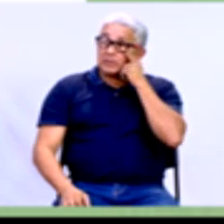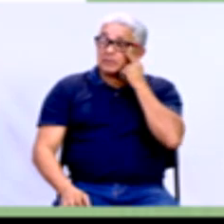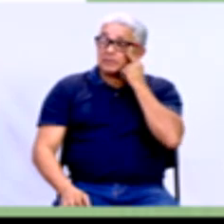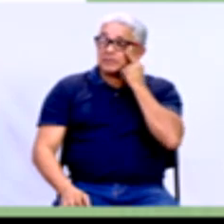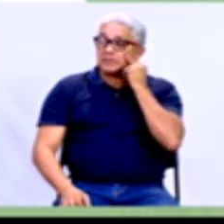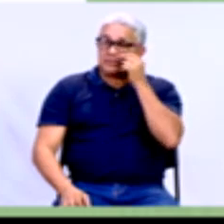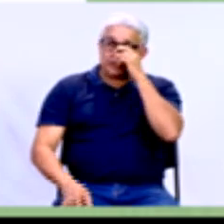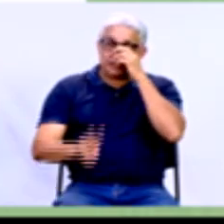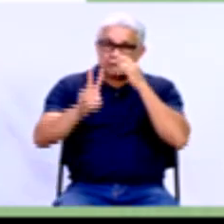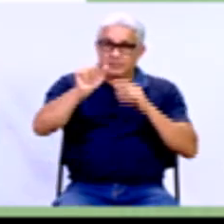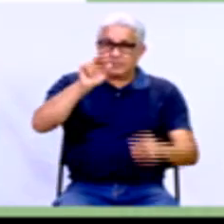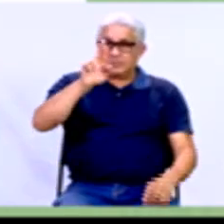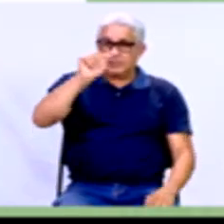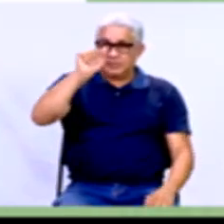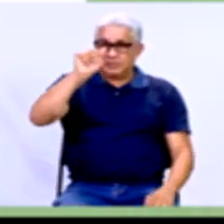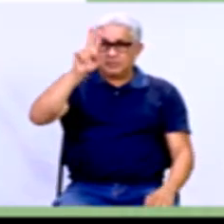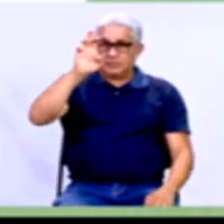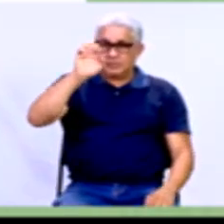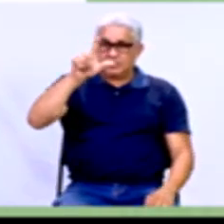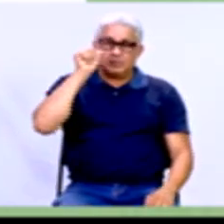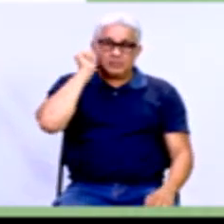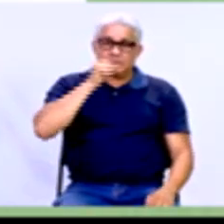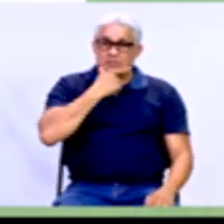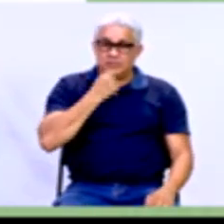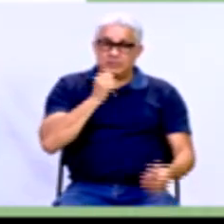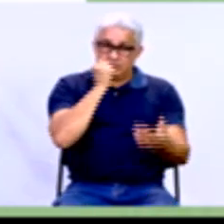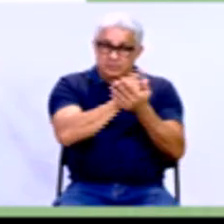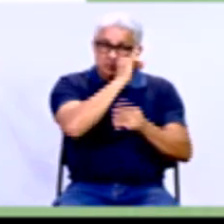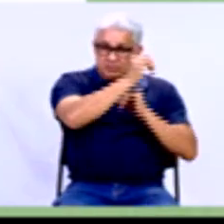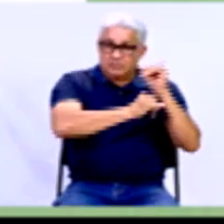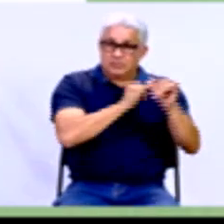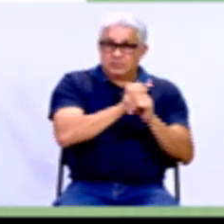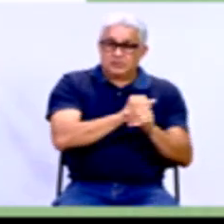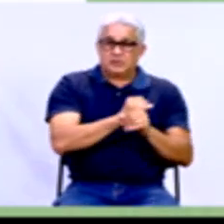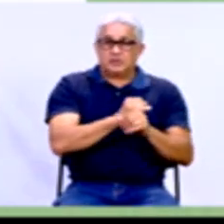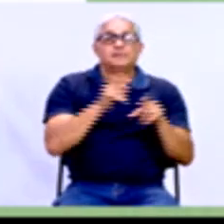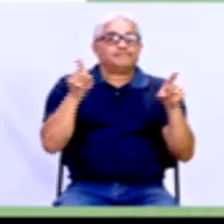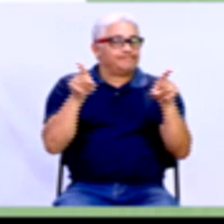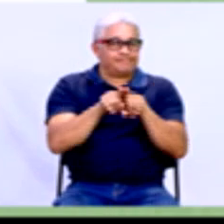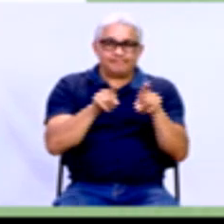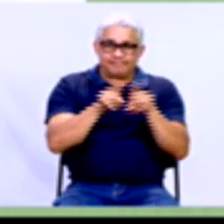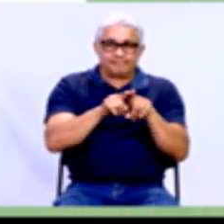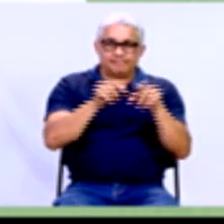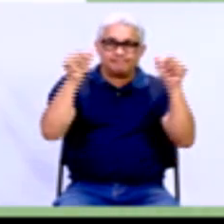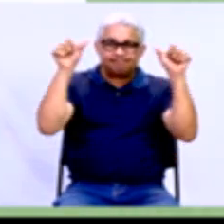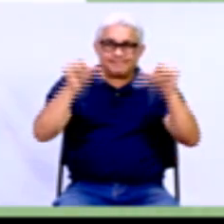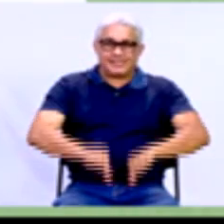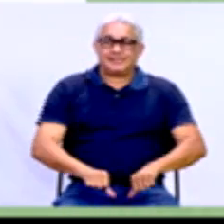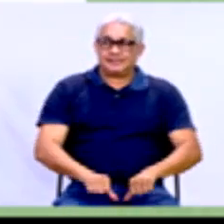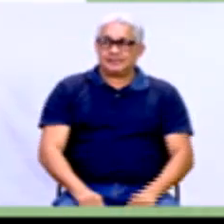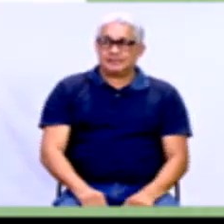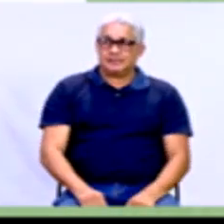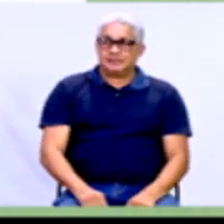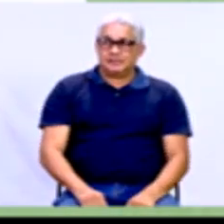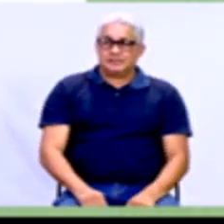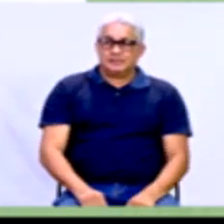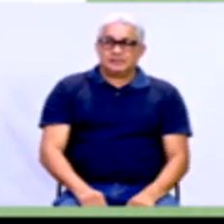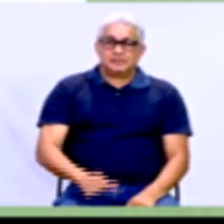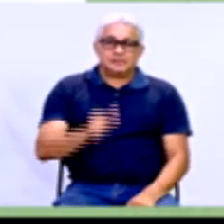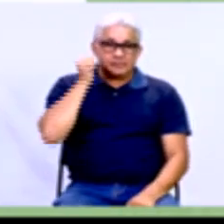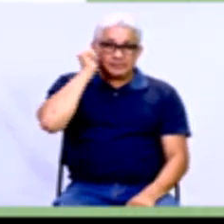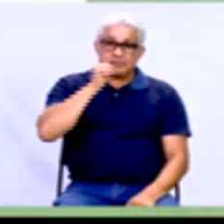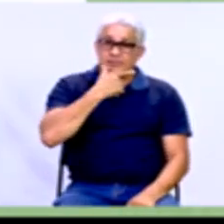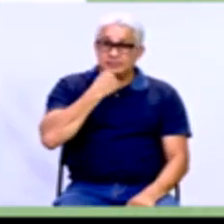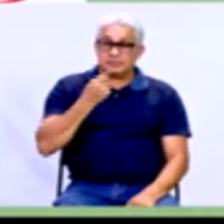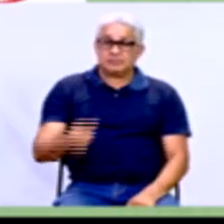A variável, no caso, sexo e compras pela internet, também ficou extremamente baixa. E sexo e